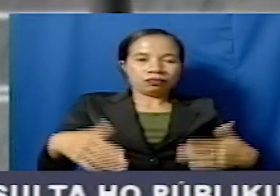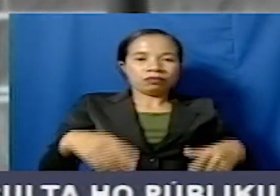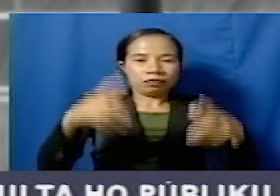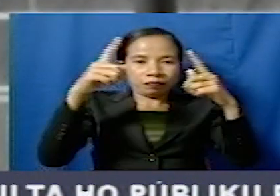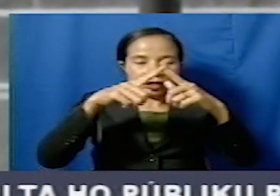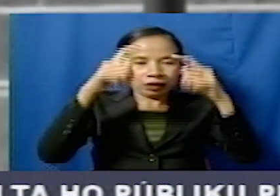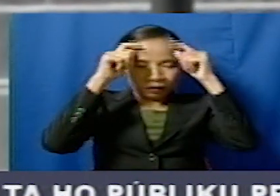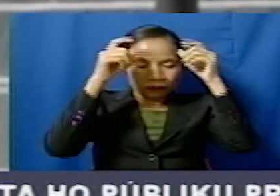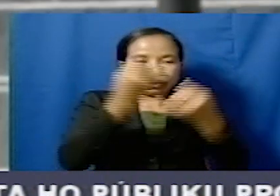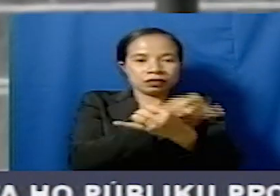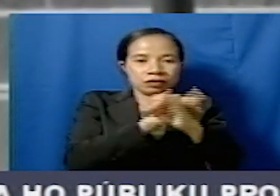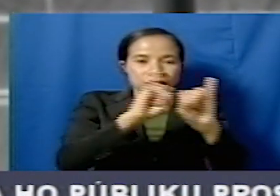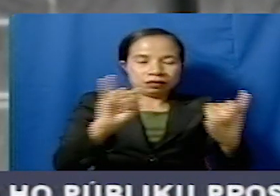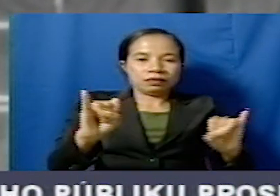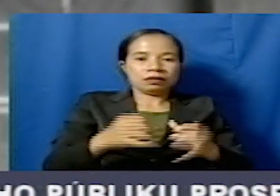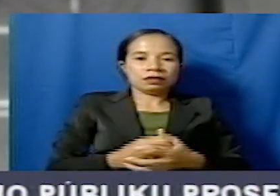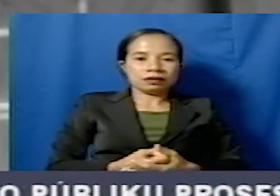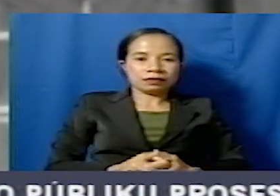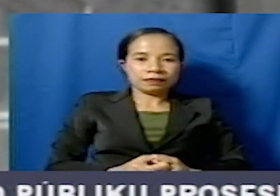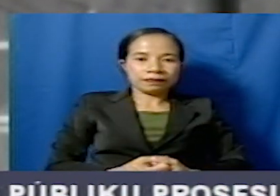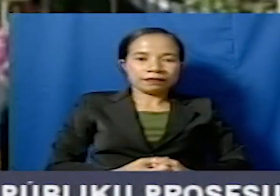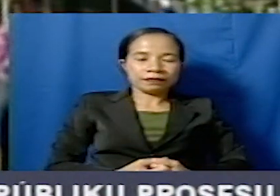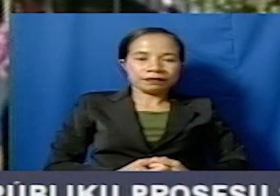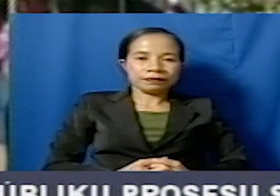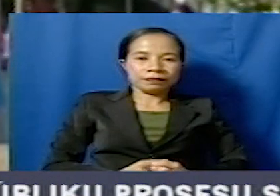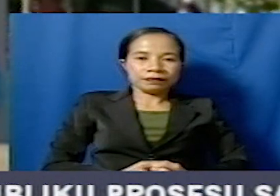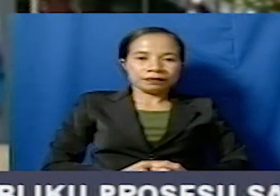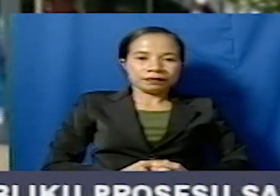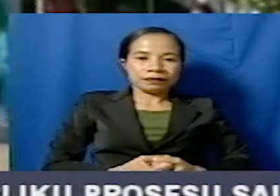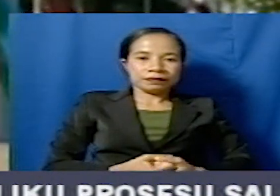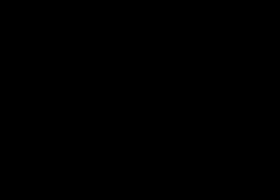Timor-Leste nia independência. Nuno Saldanha, Zulio de Jus, nia reportagem.